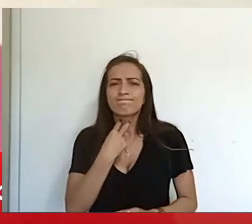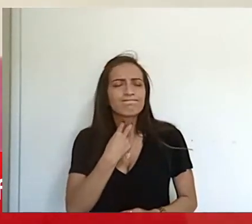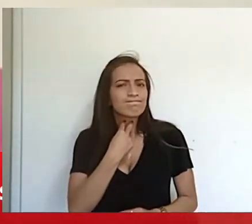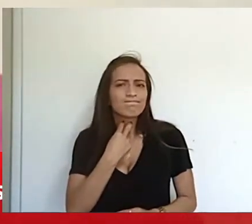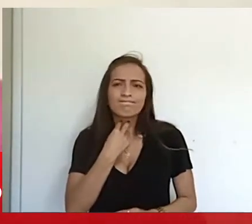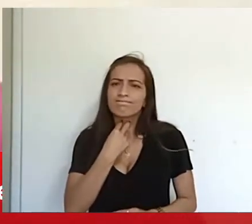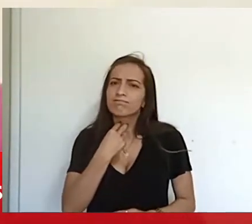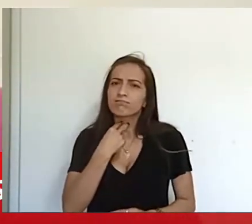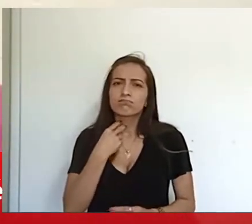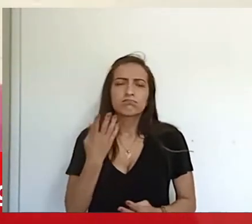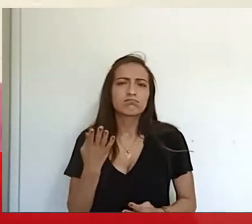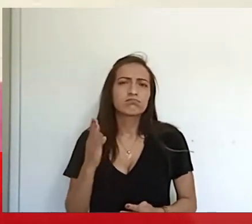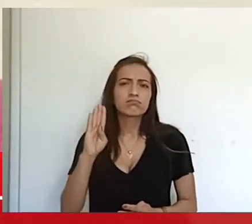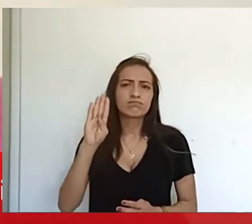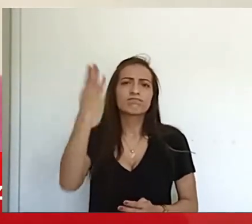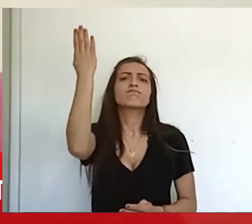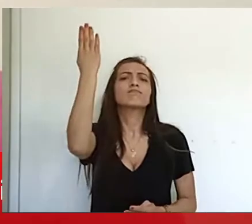nesse falso...